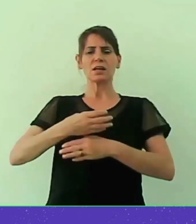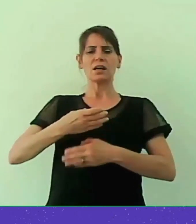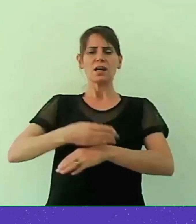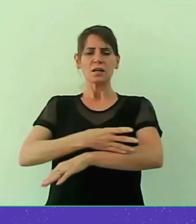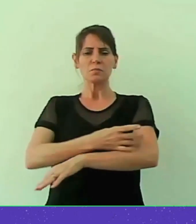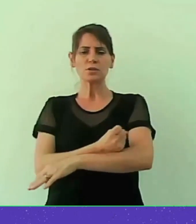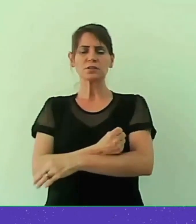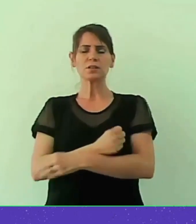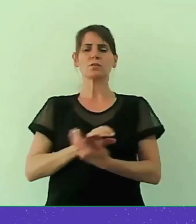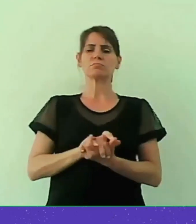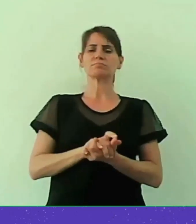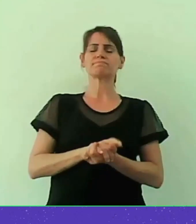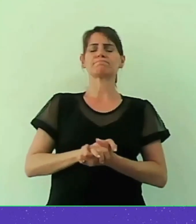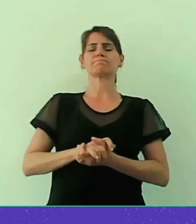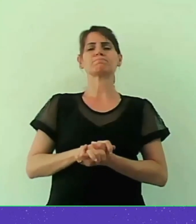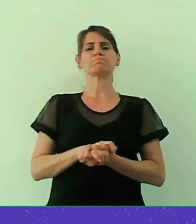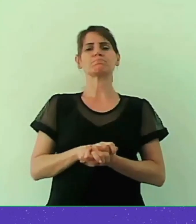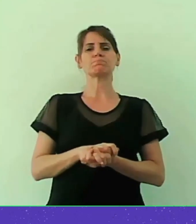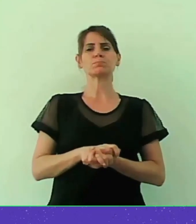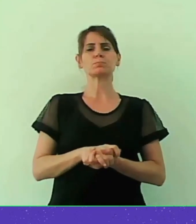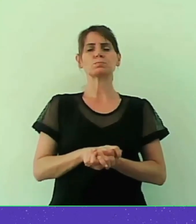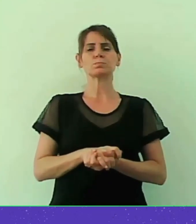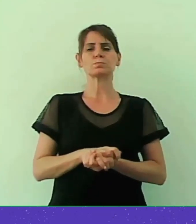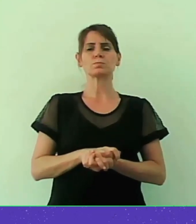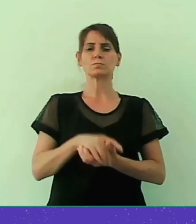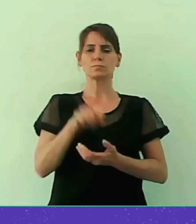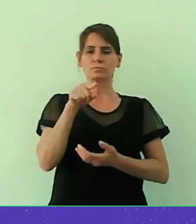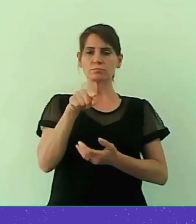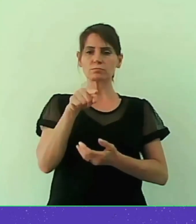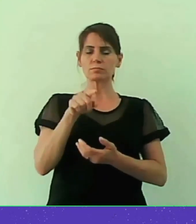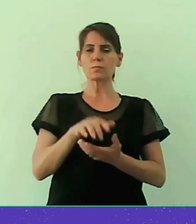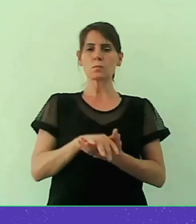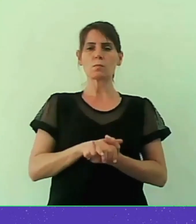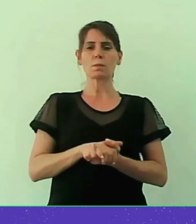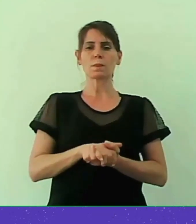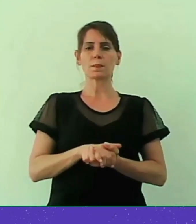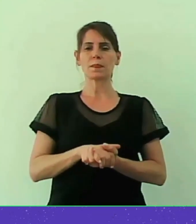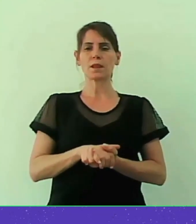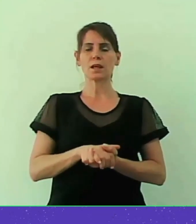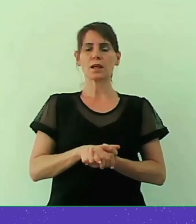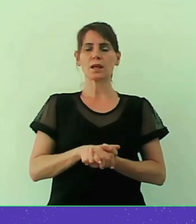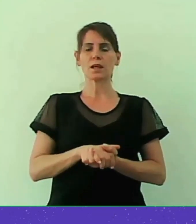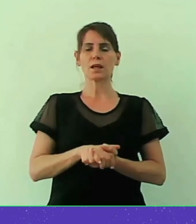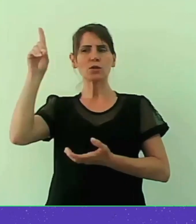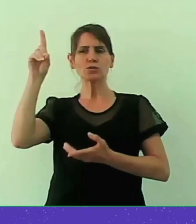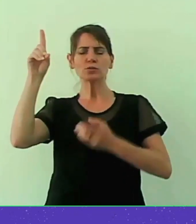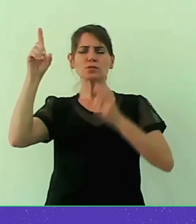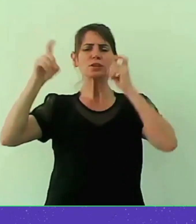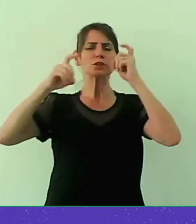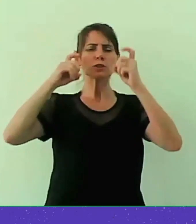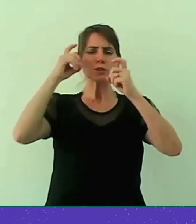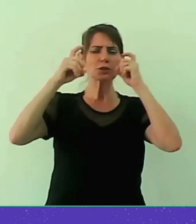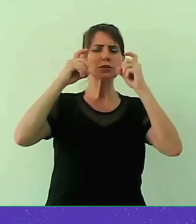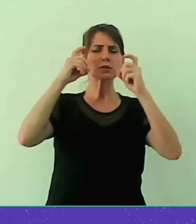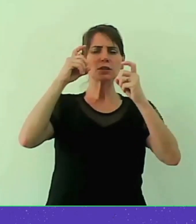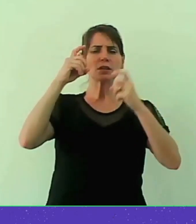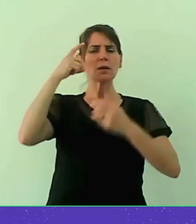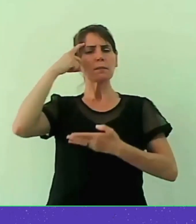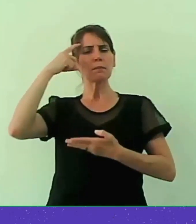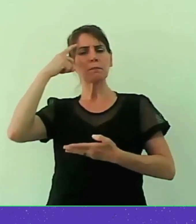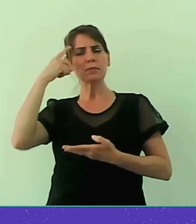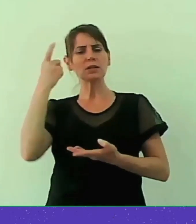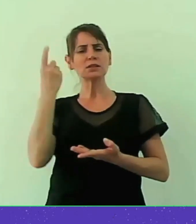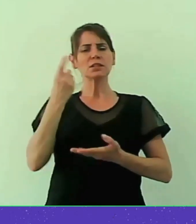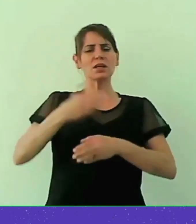Volte a ler de novo. Você vai ver que Deus se preocupa com a sua necessidade psicológica e